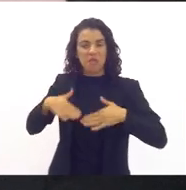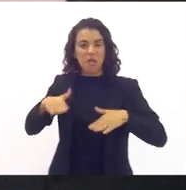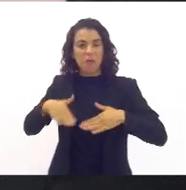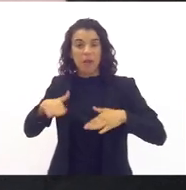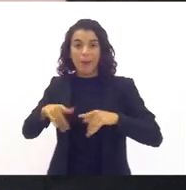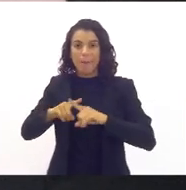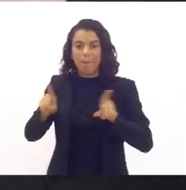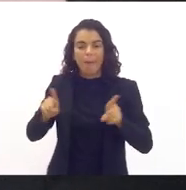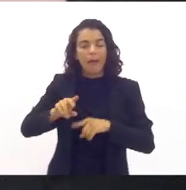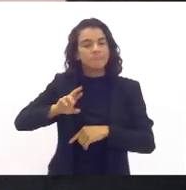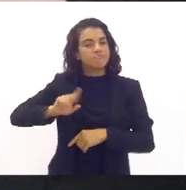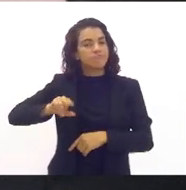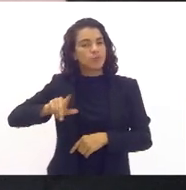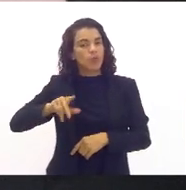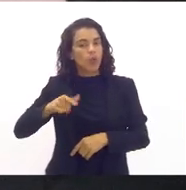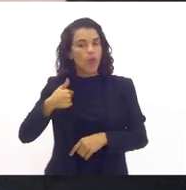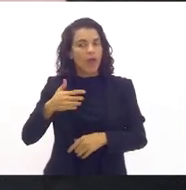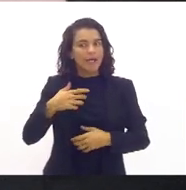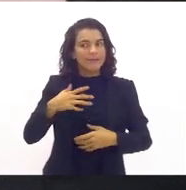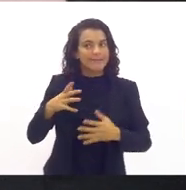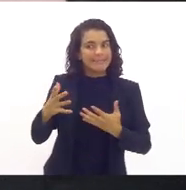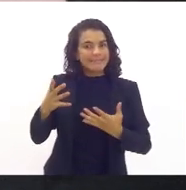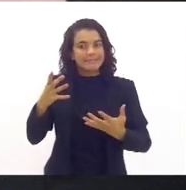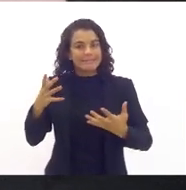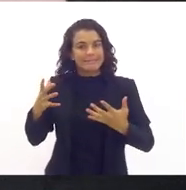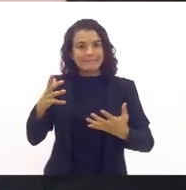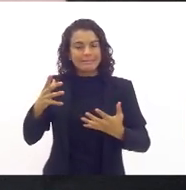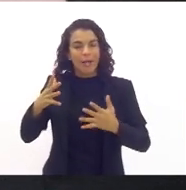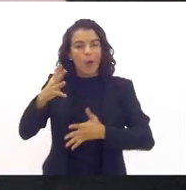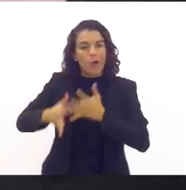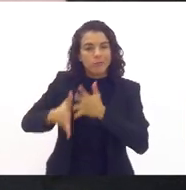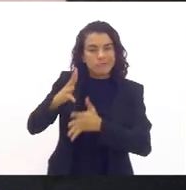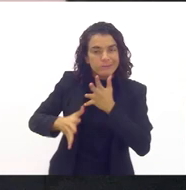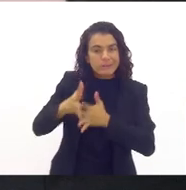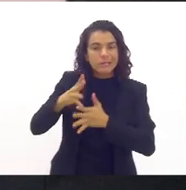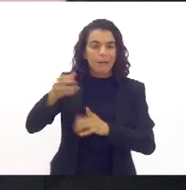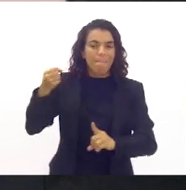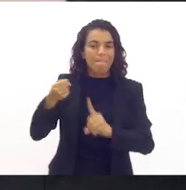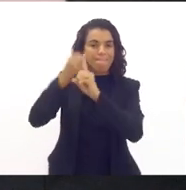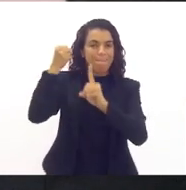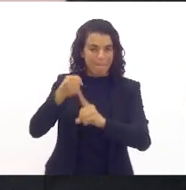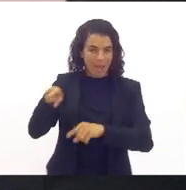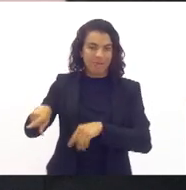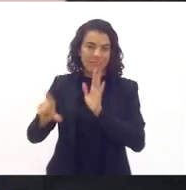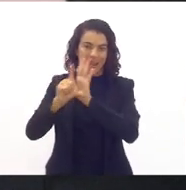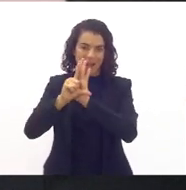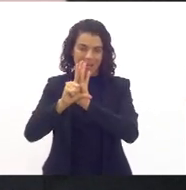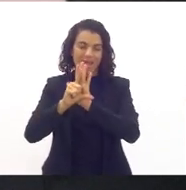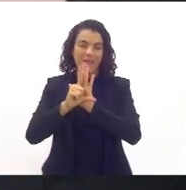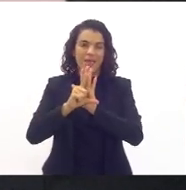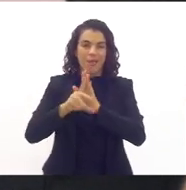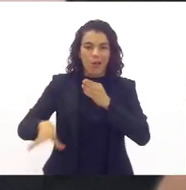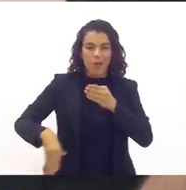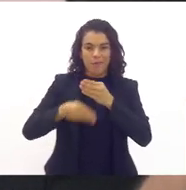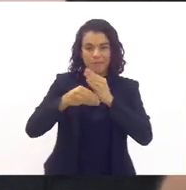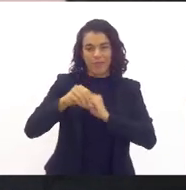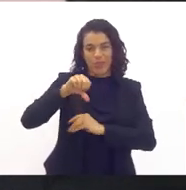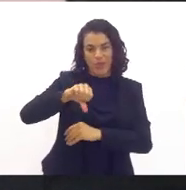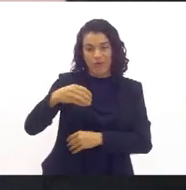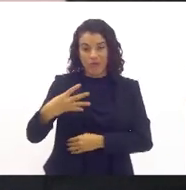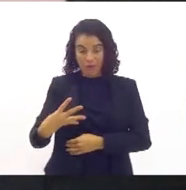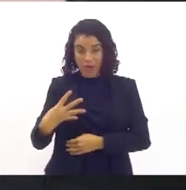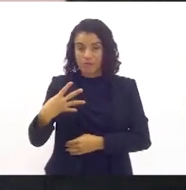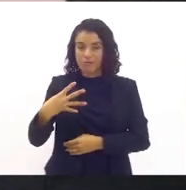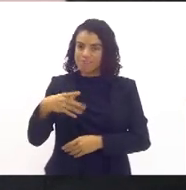assim não são contas saudáveis. Os impactos da lei complementar 9.4, eles passam a ser sentidos